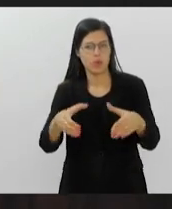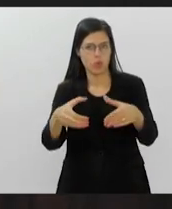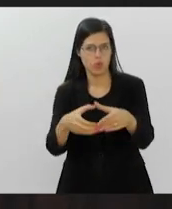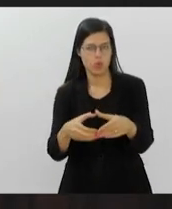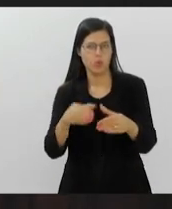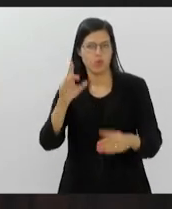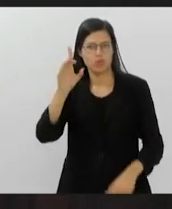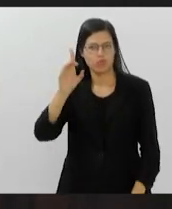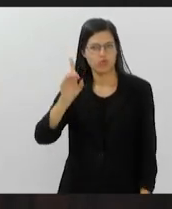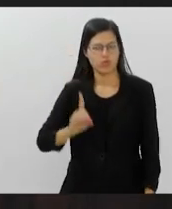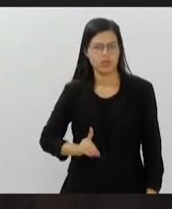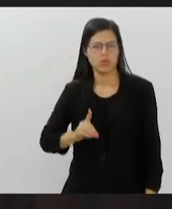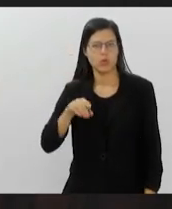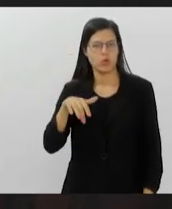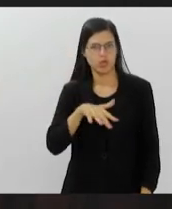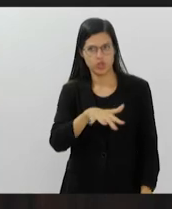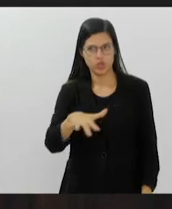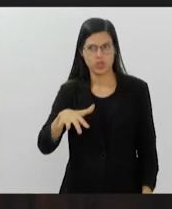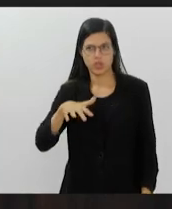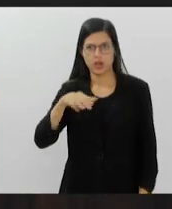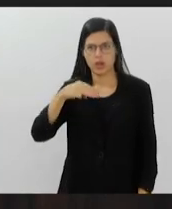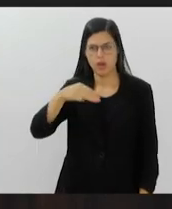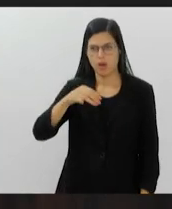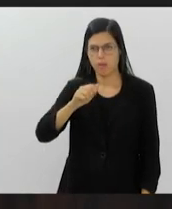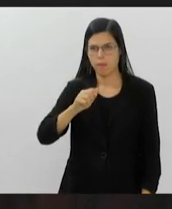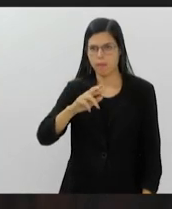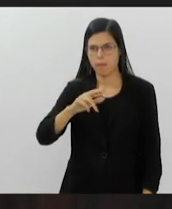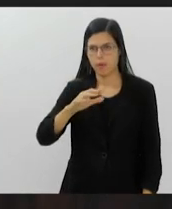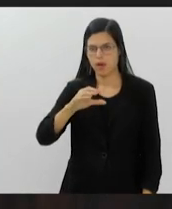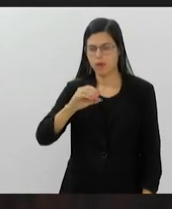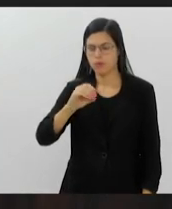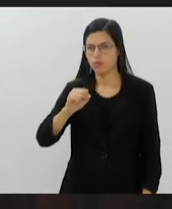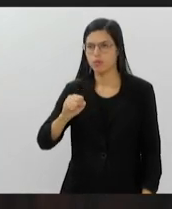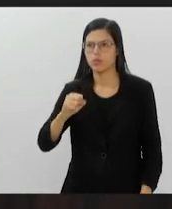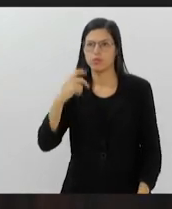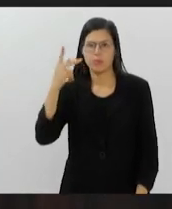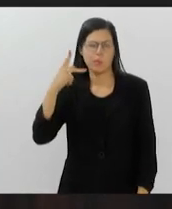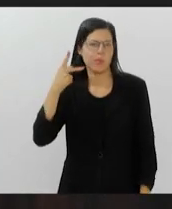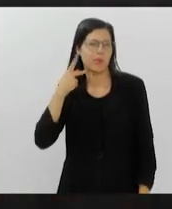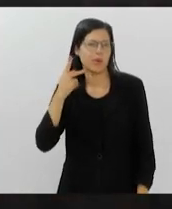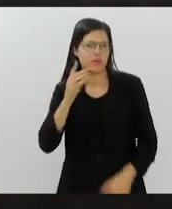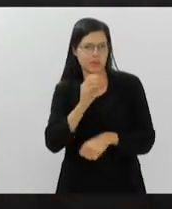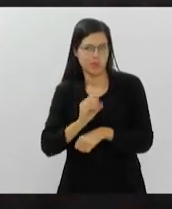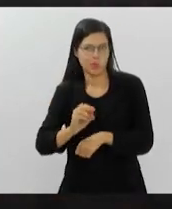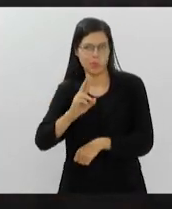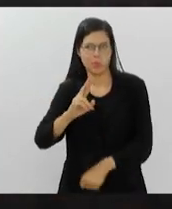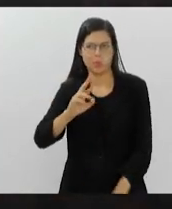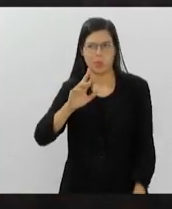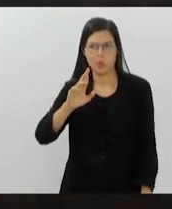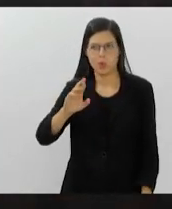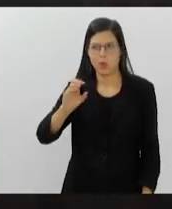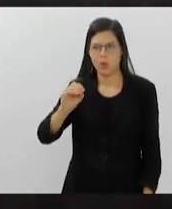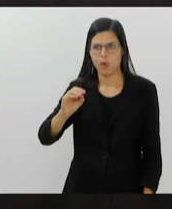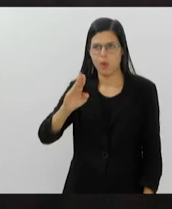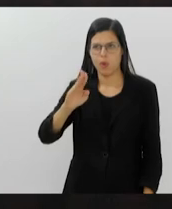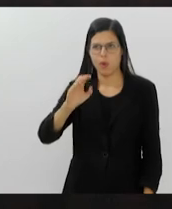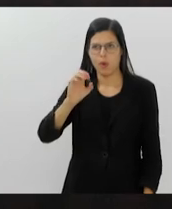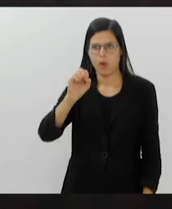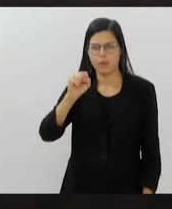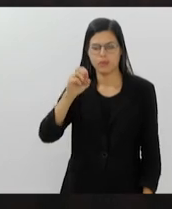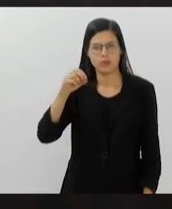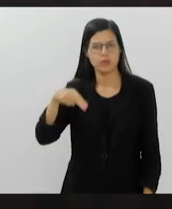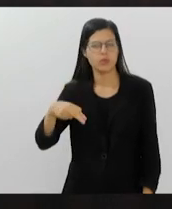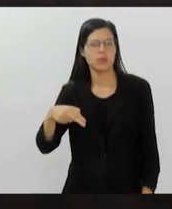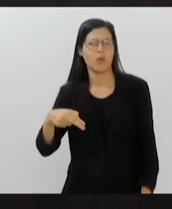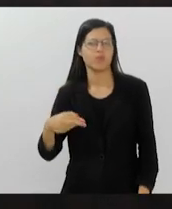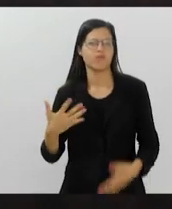do diretor-geral Marcos Brito e o procurador-geral da Casa, o doutor Robson Maciel, que nos recebe